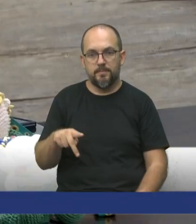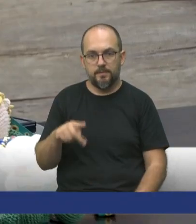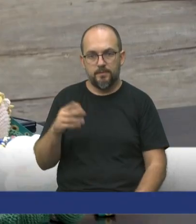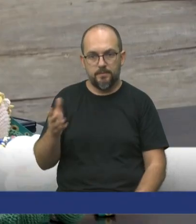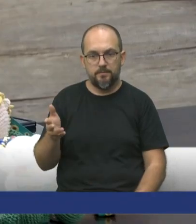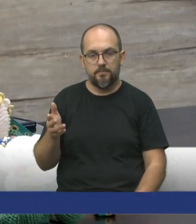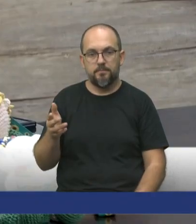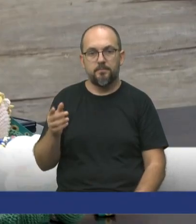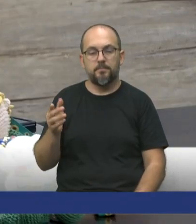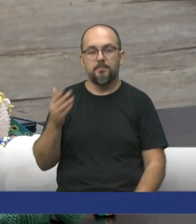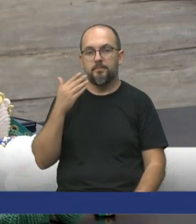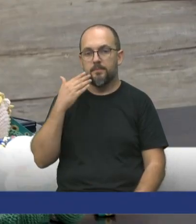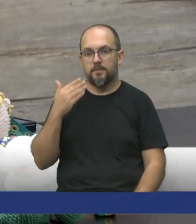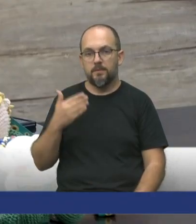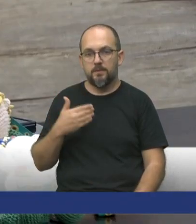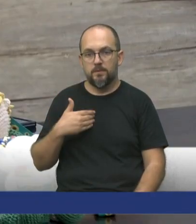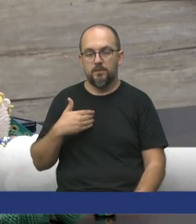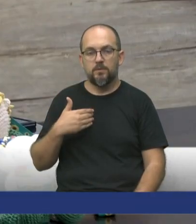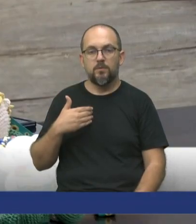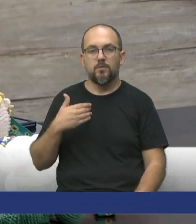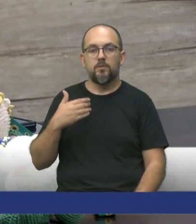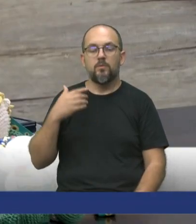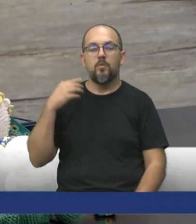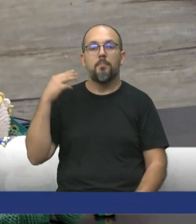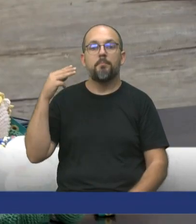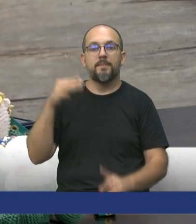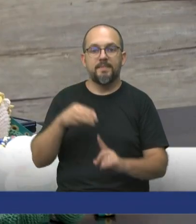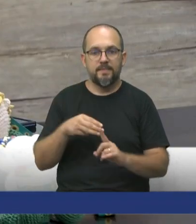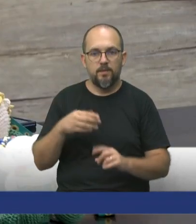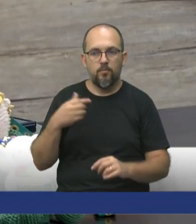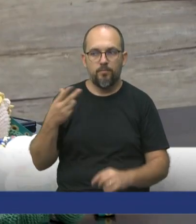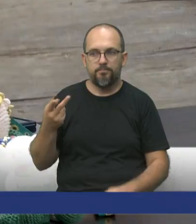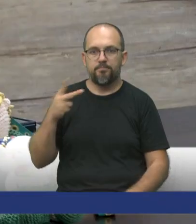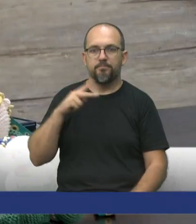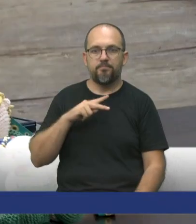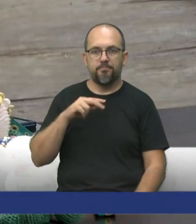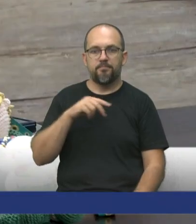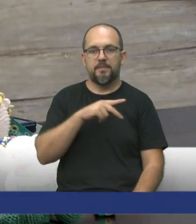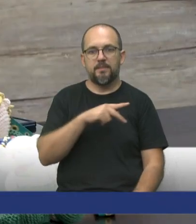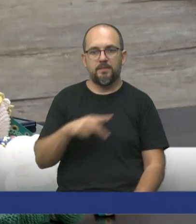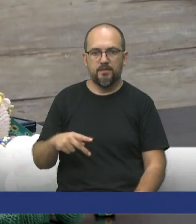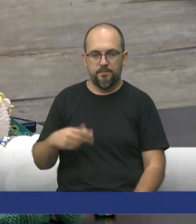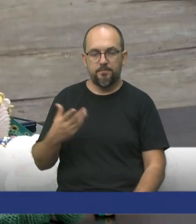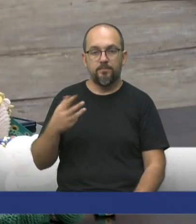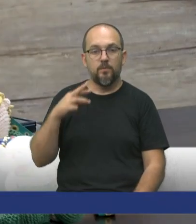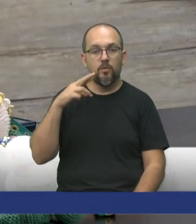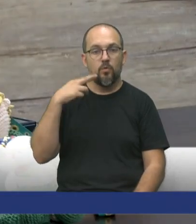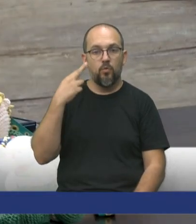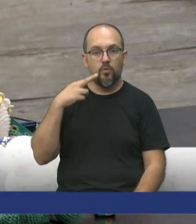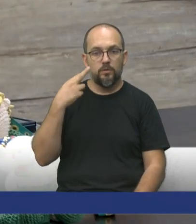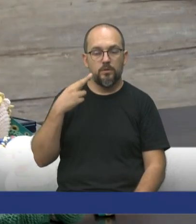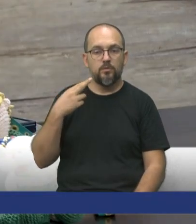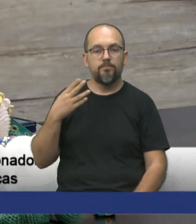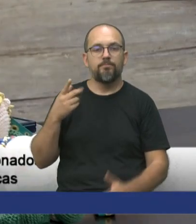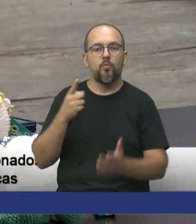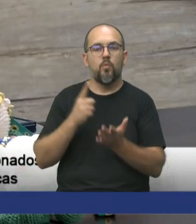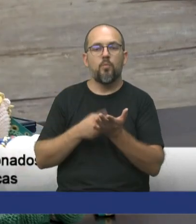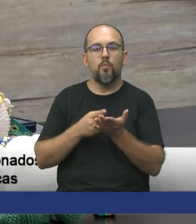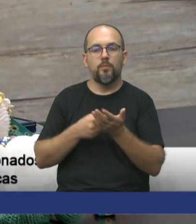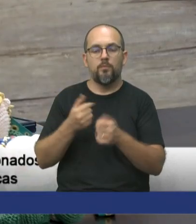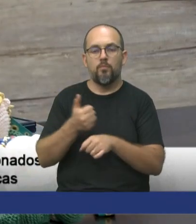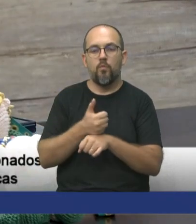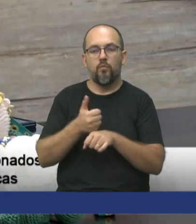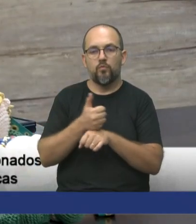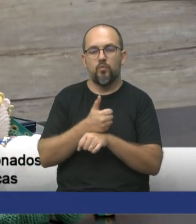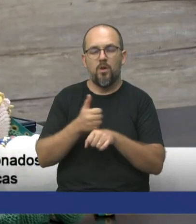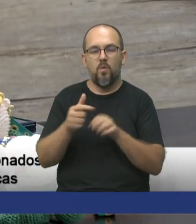me delegou a missão de presidir essa audiência. O doutor Rodrigo está com um compromisso profissional